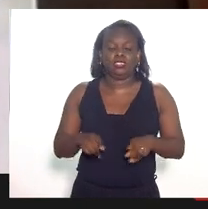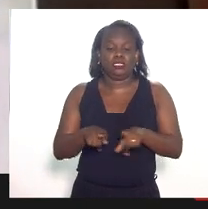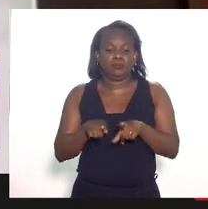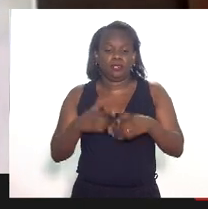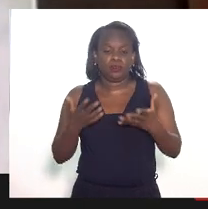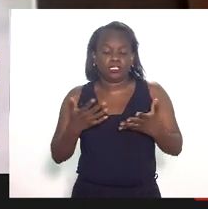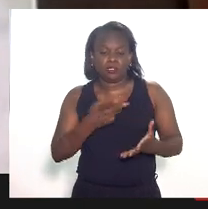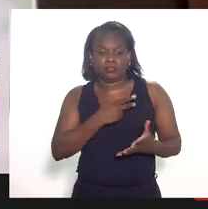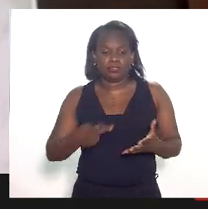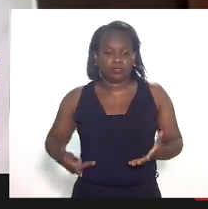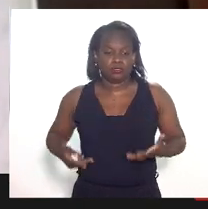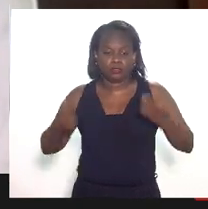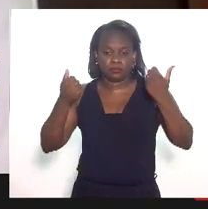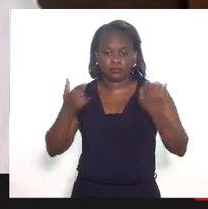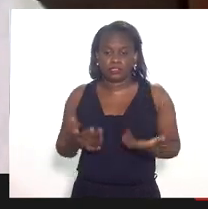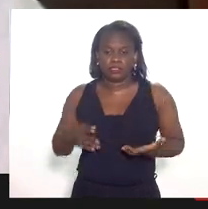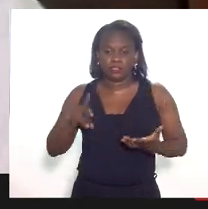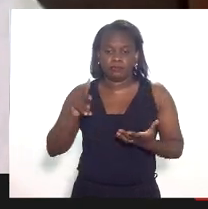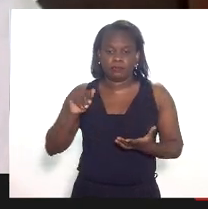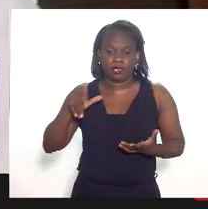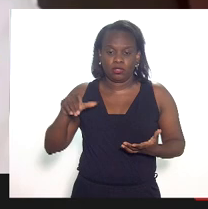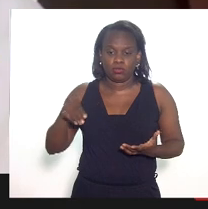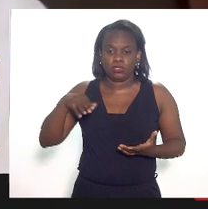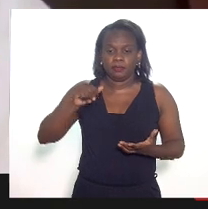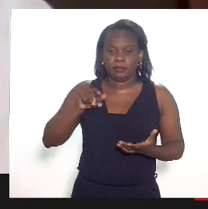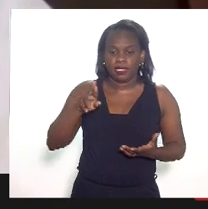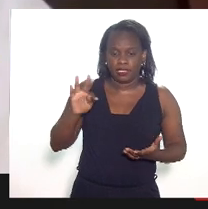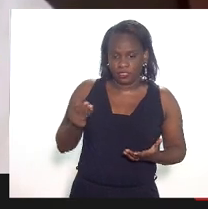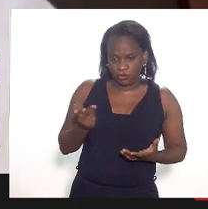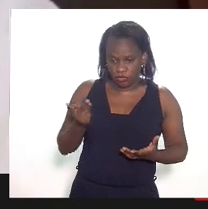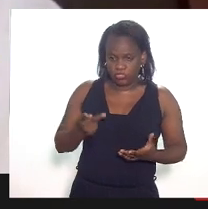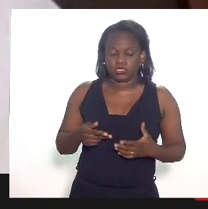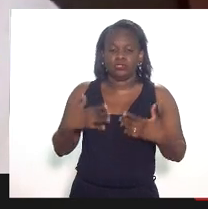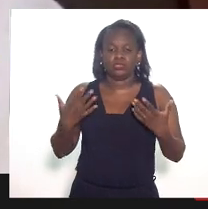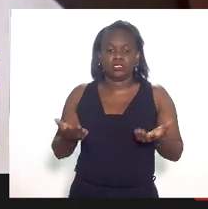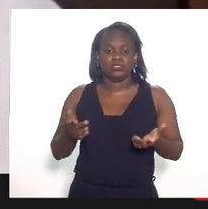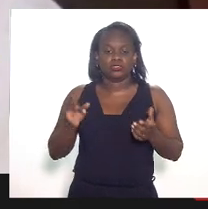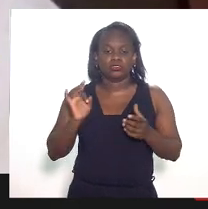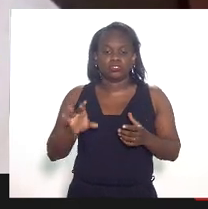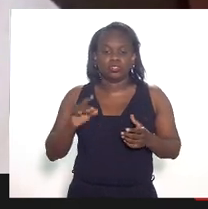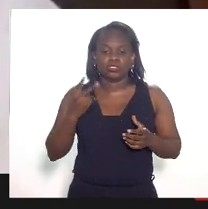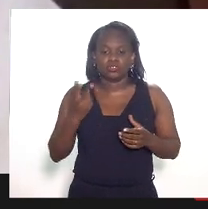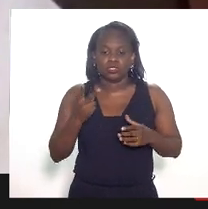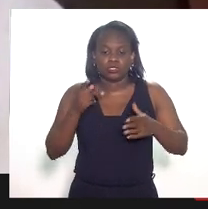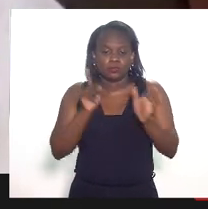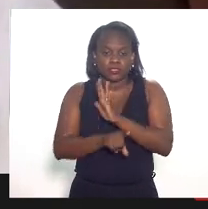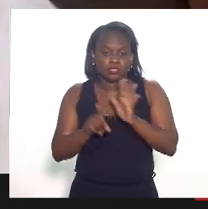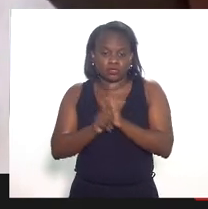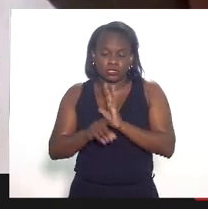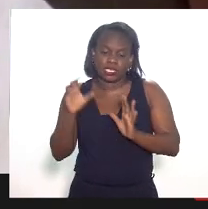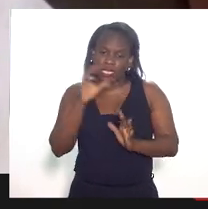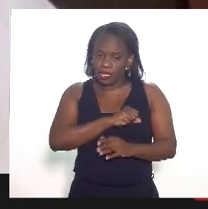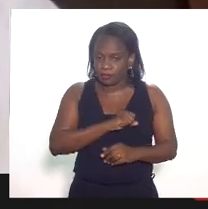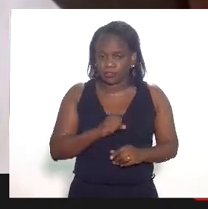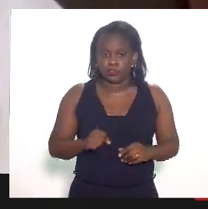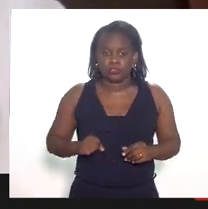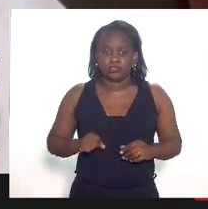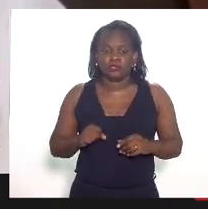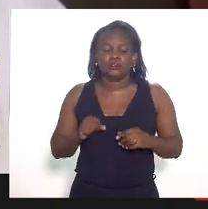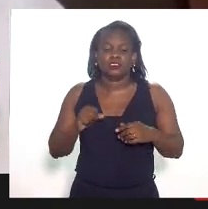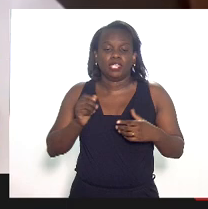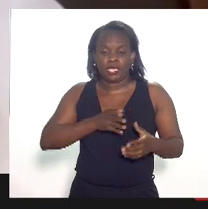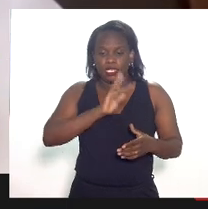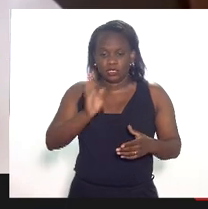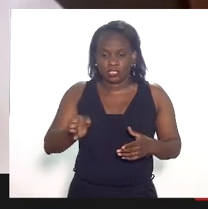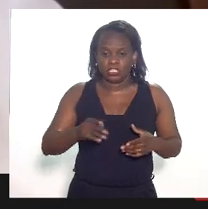presidente Paulo Pinheiro e presidenta Marta Rocha, fazer dois bloquinhos de perguntas rápidos, né, que